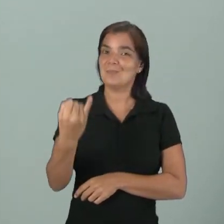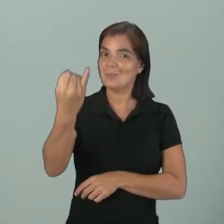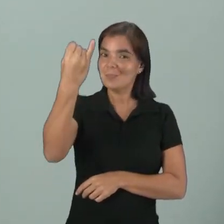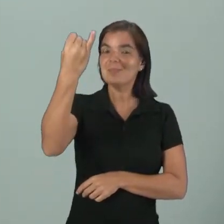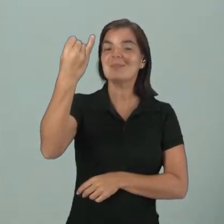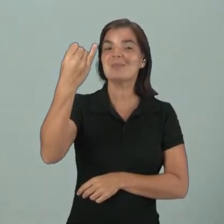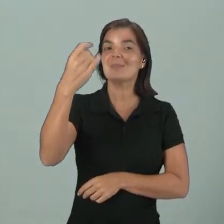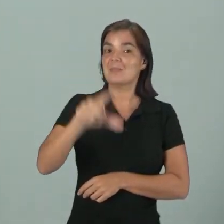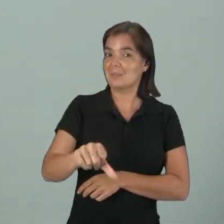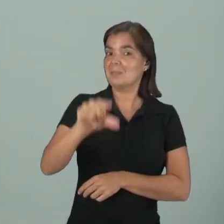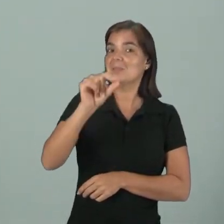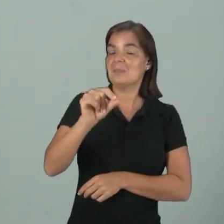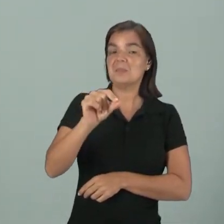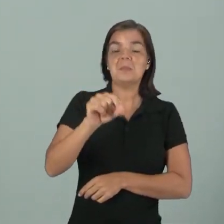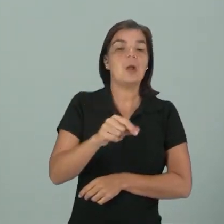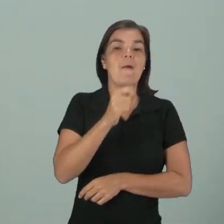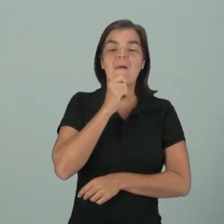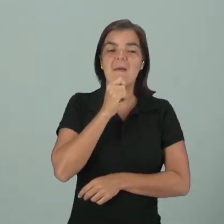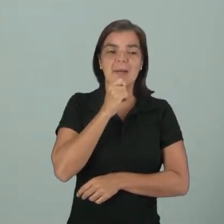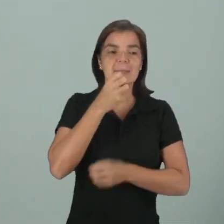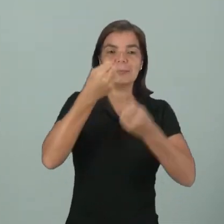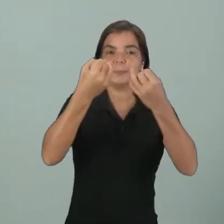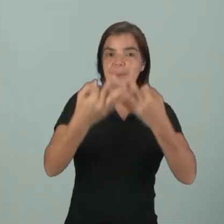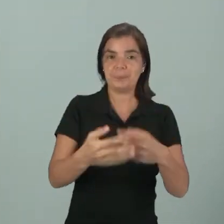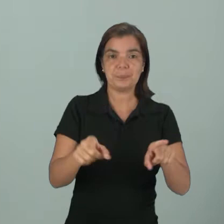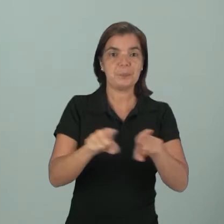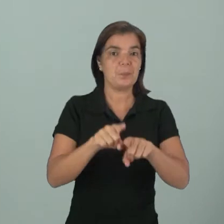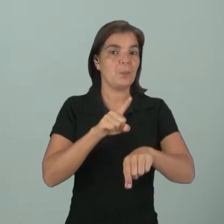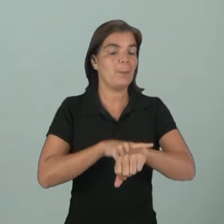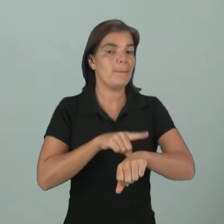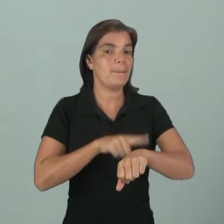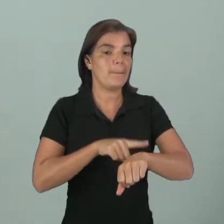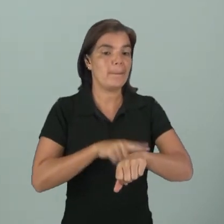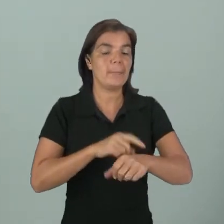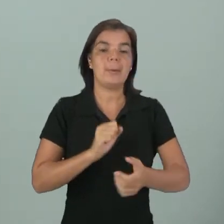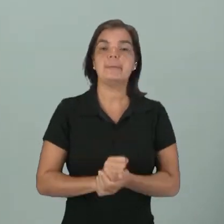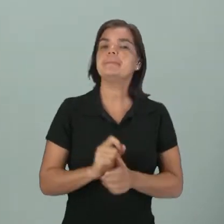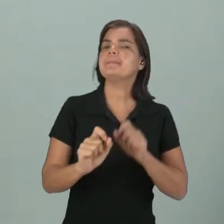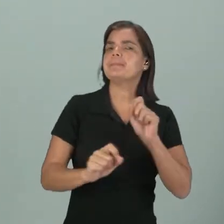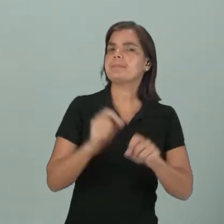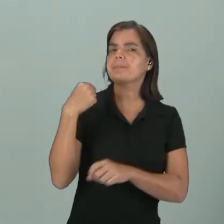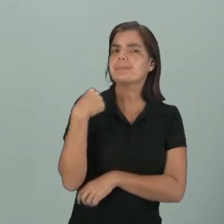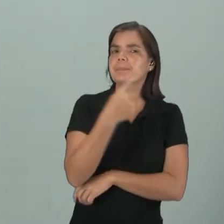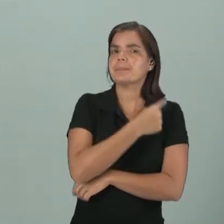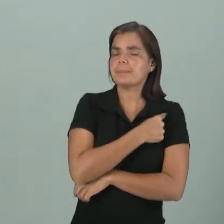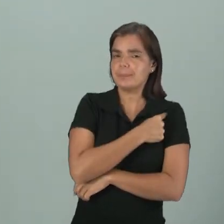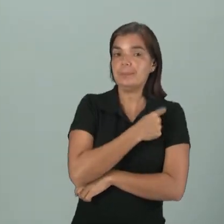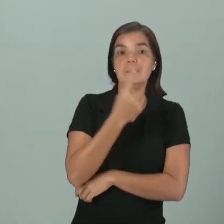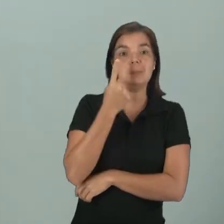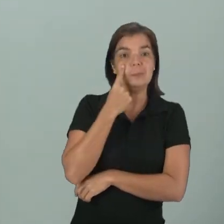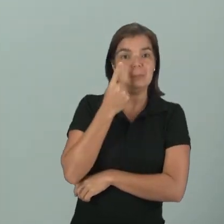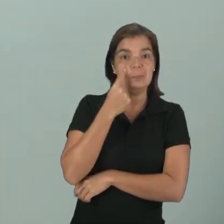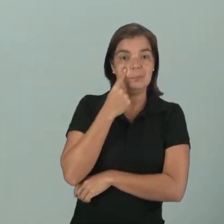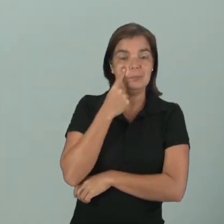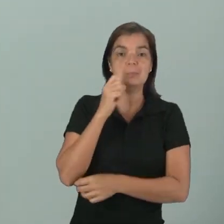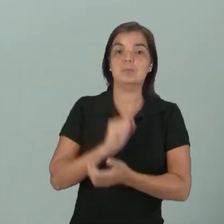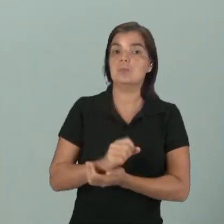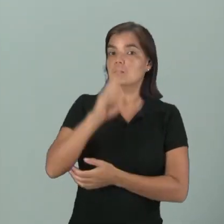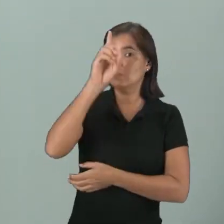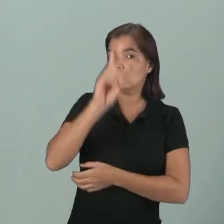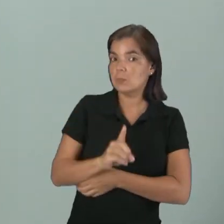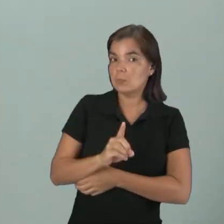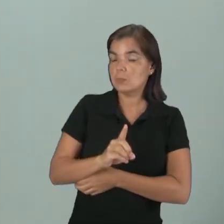dizer o quê? Nós ainda não estamos tratando de um momento em que nós nos reportamos a